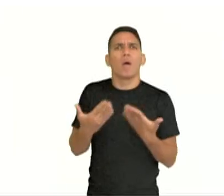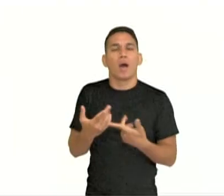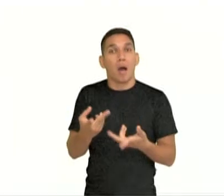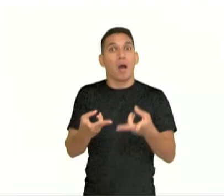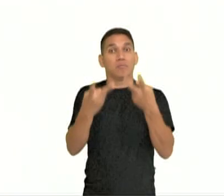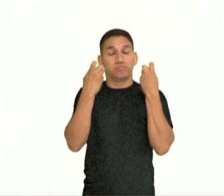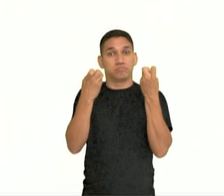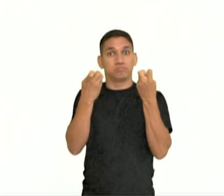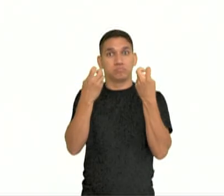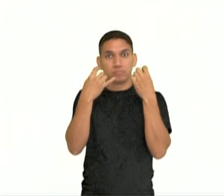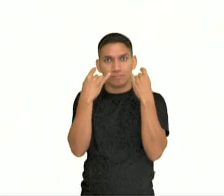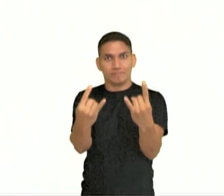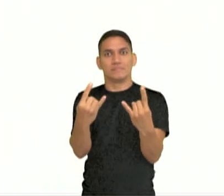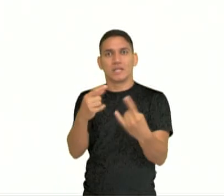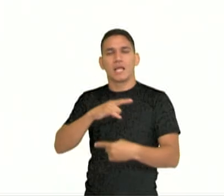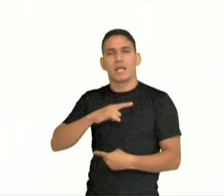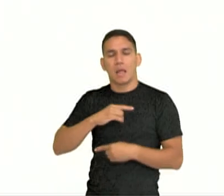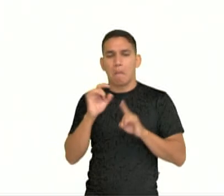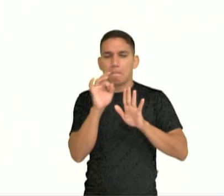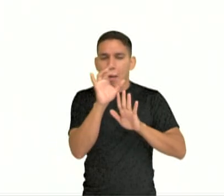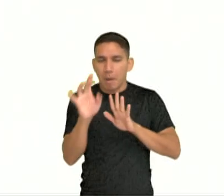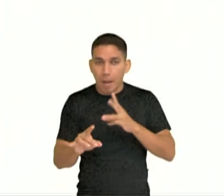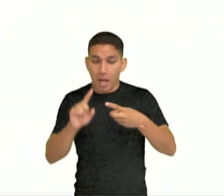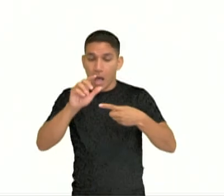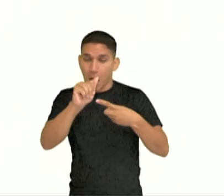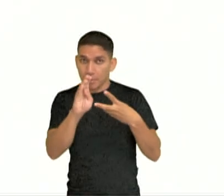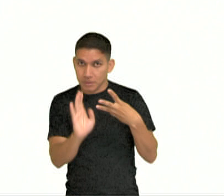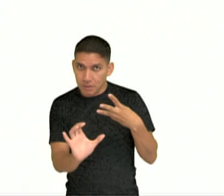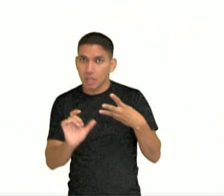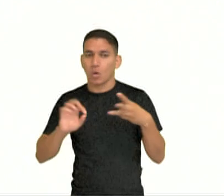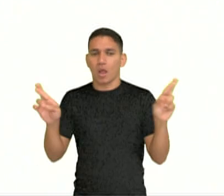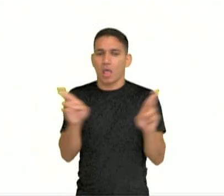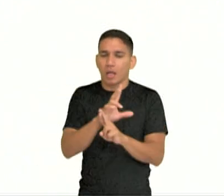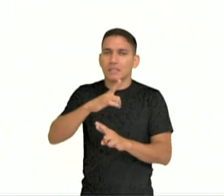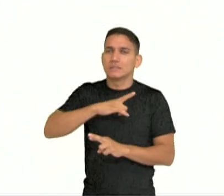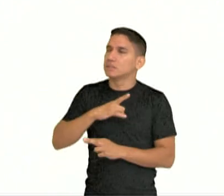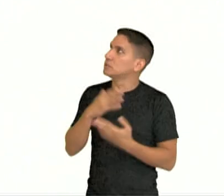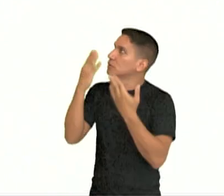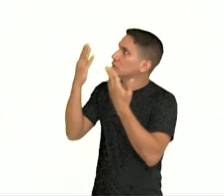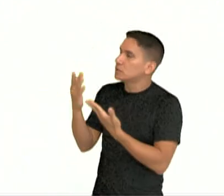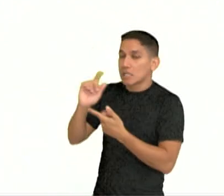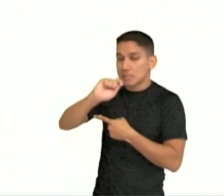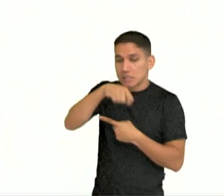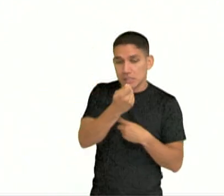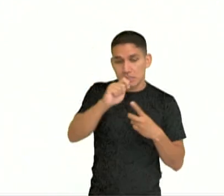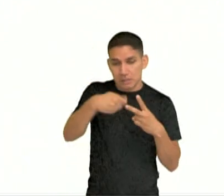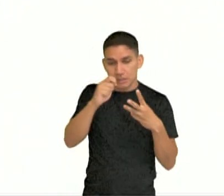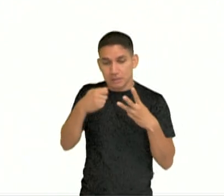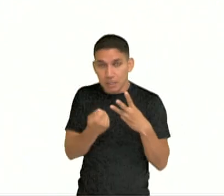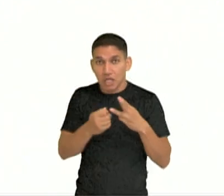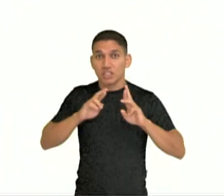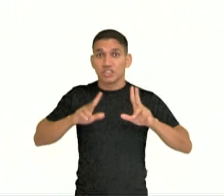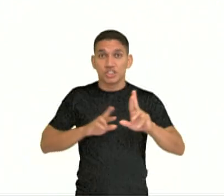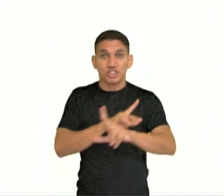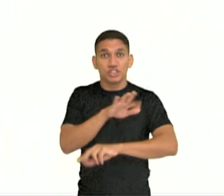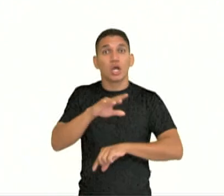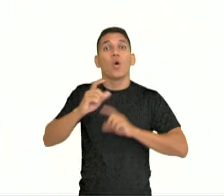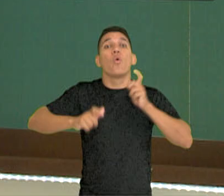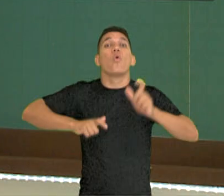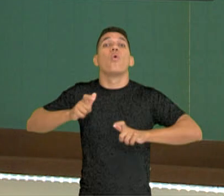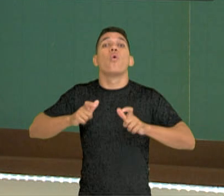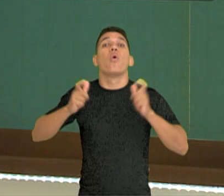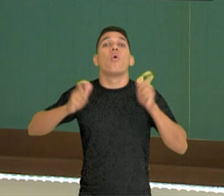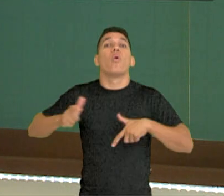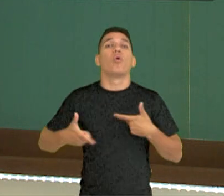questão nesses três itens de colocar relações que sejam com sinais diferentes para que vocês notem aonde é que a